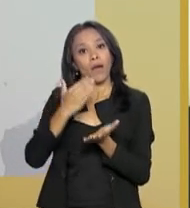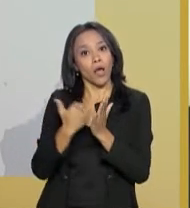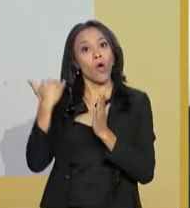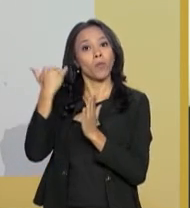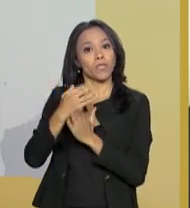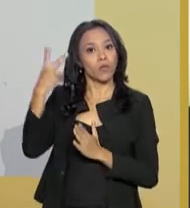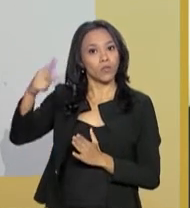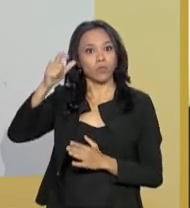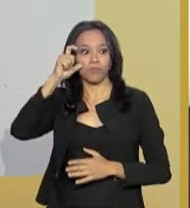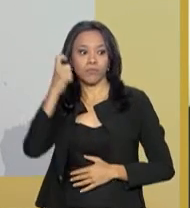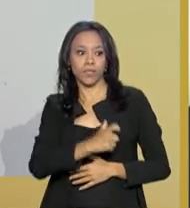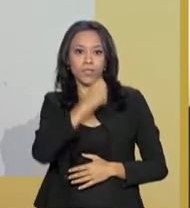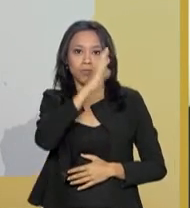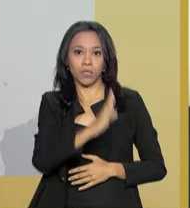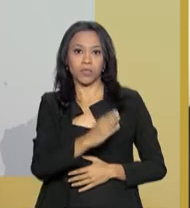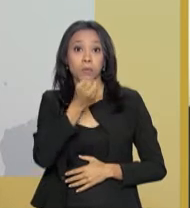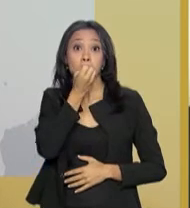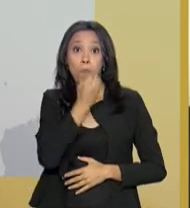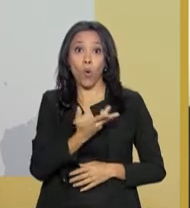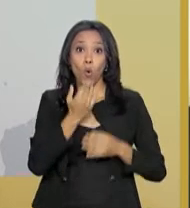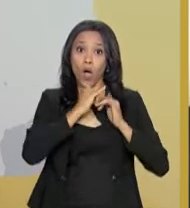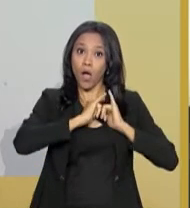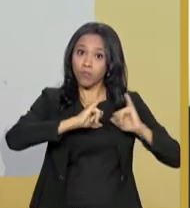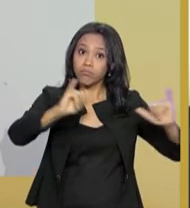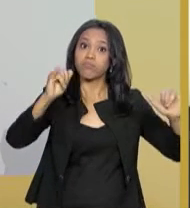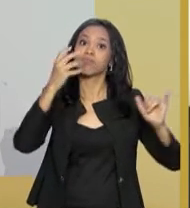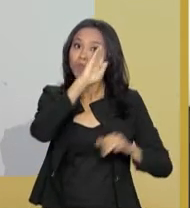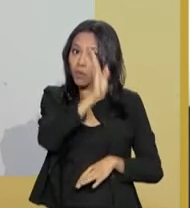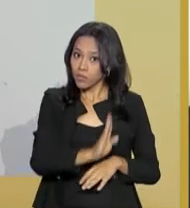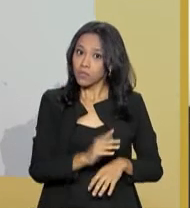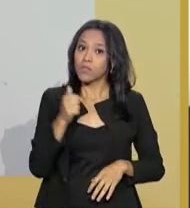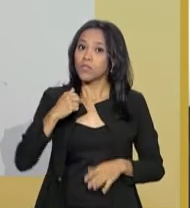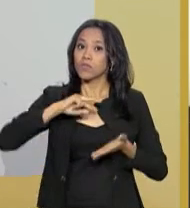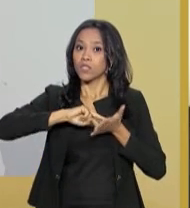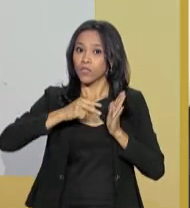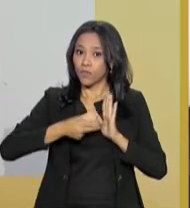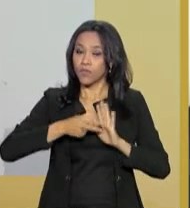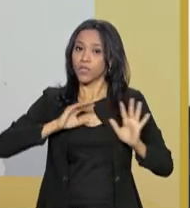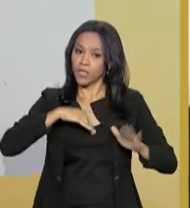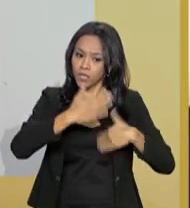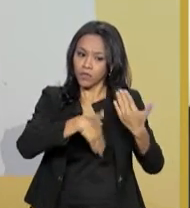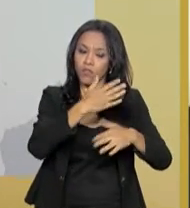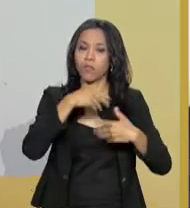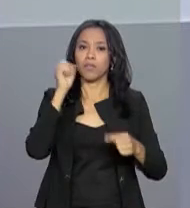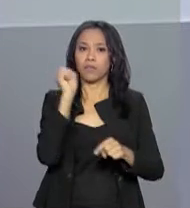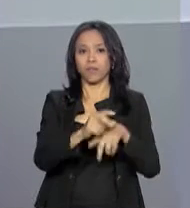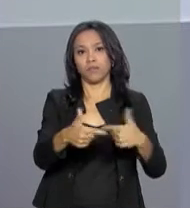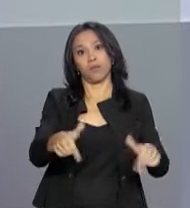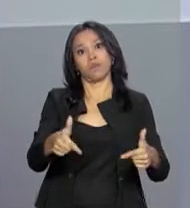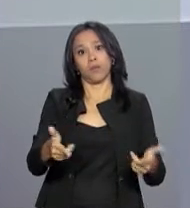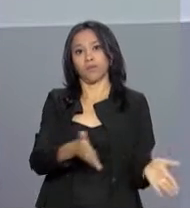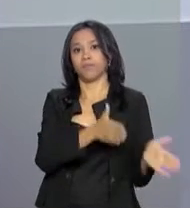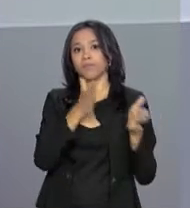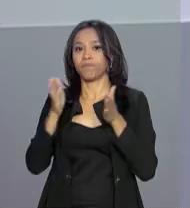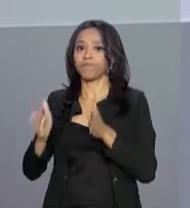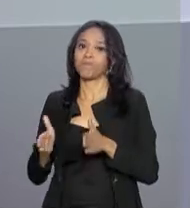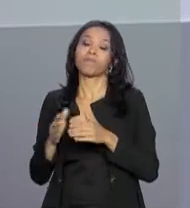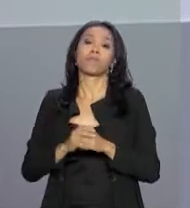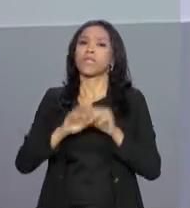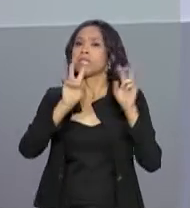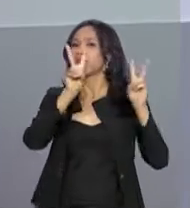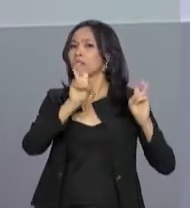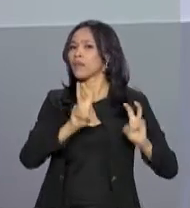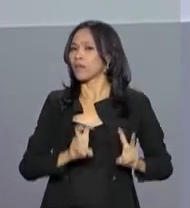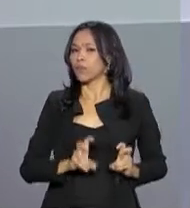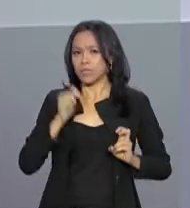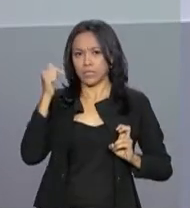os seus investimentos. É uma notícia muito boa para o Brasil, porque isso significa desenvolvimento e criação de empregos. Entre os temas